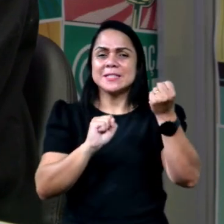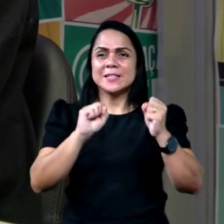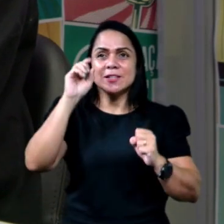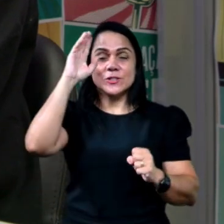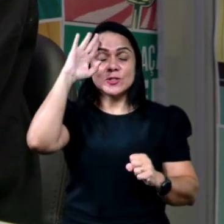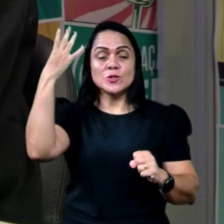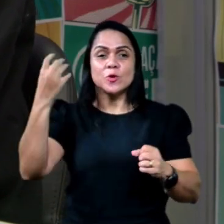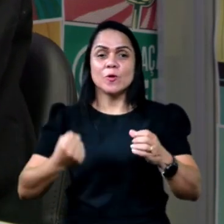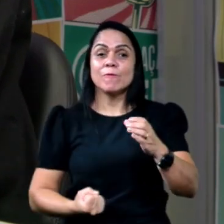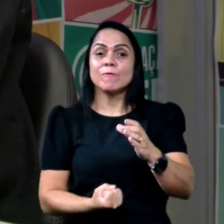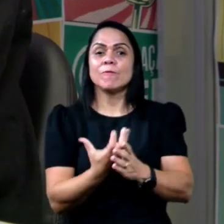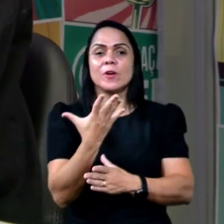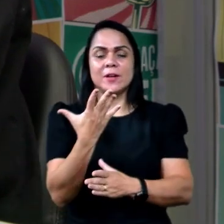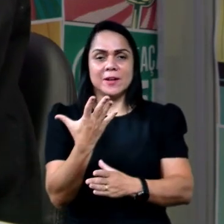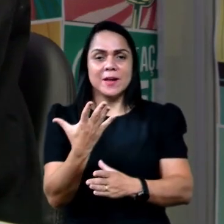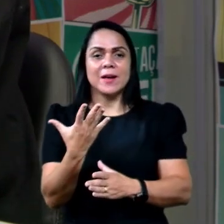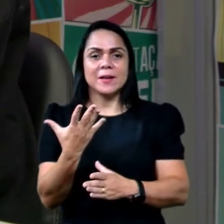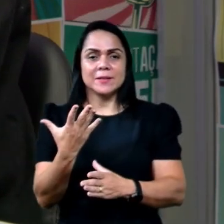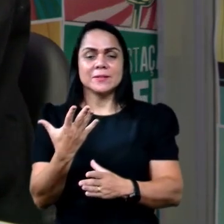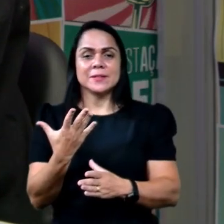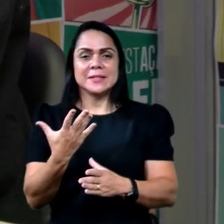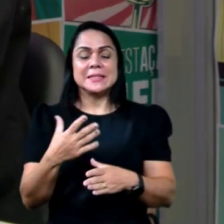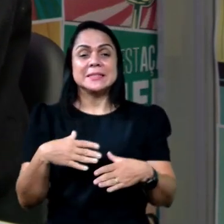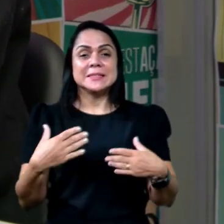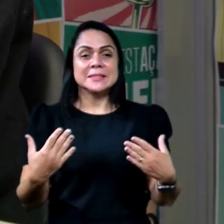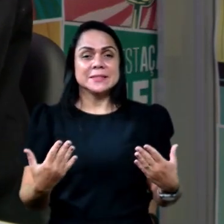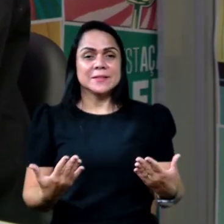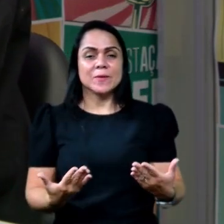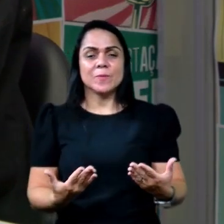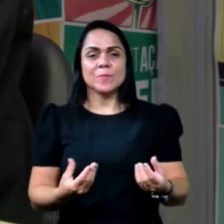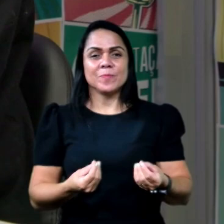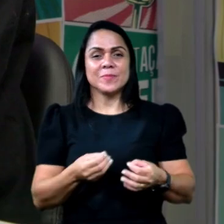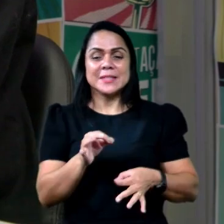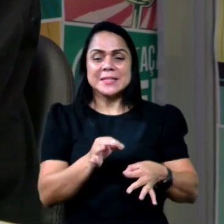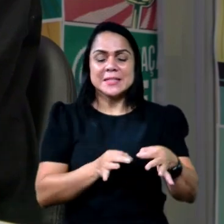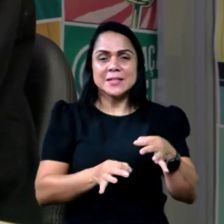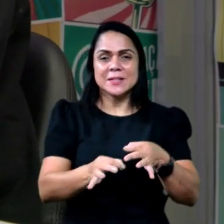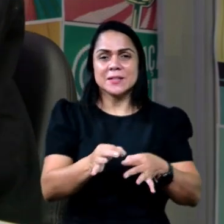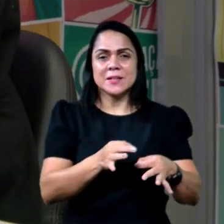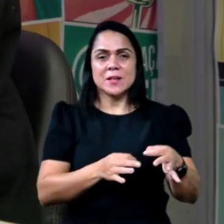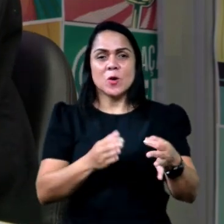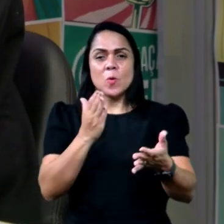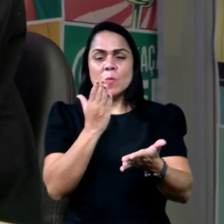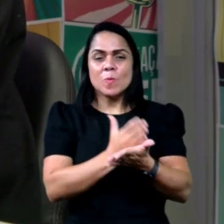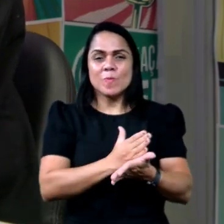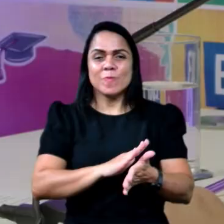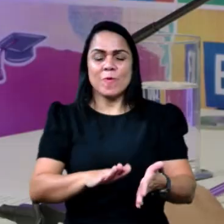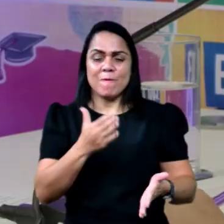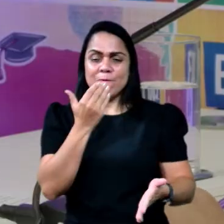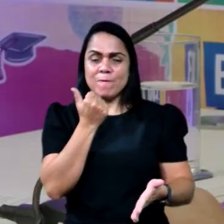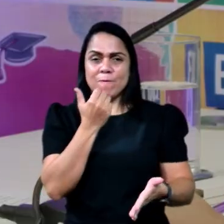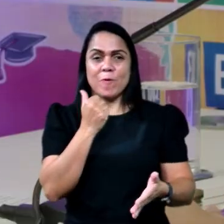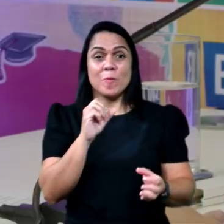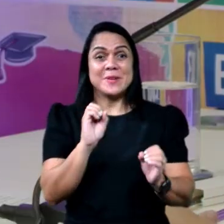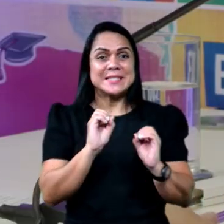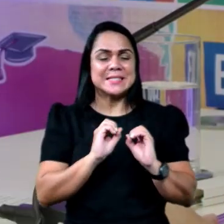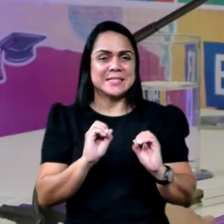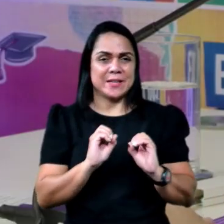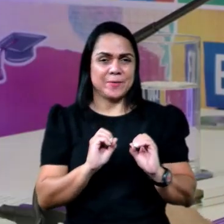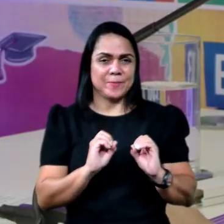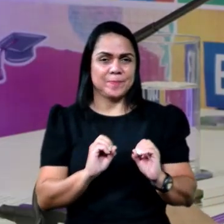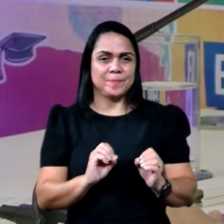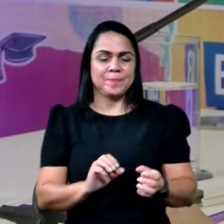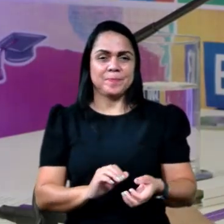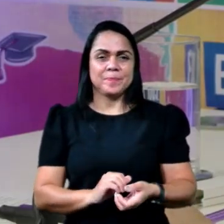a gente discute a ODS 2, que é a ODS que trata de estratégia de combate à fome, Fome Zero. O Objetivo do Desenvolvimento Sustentável